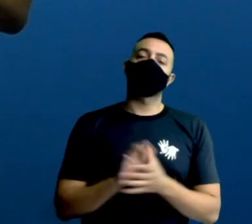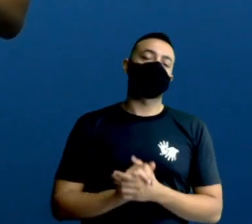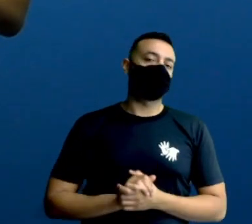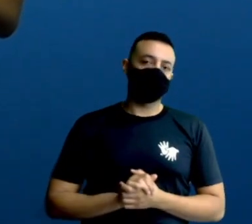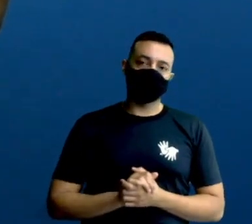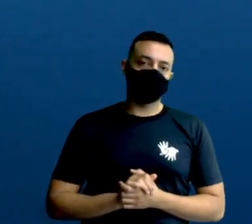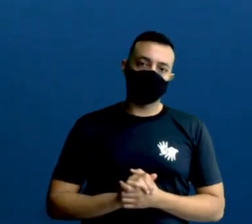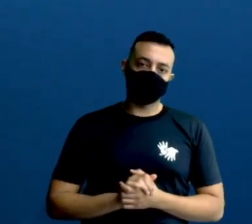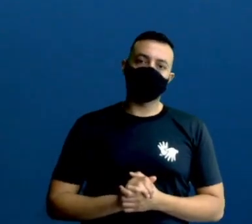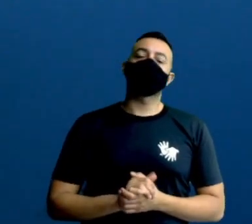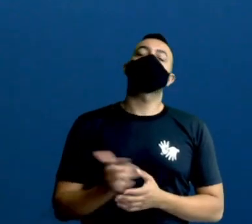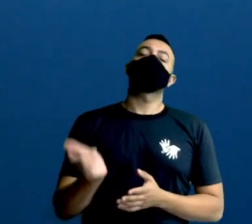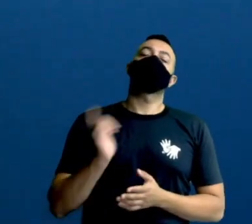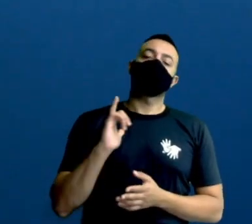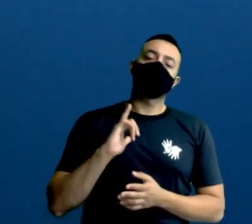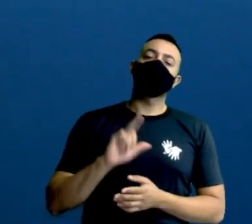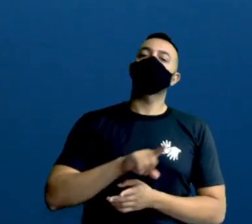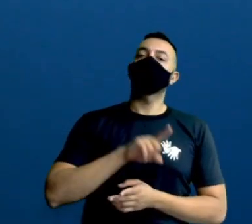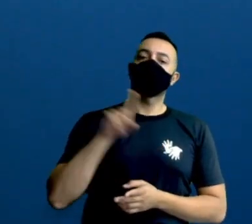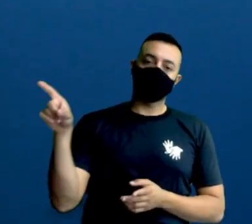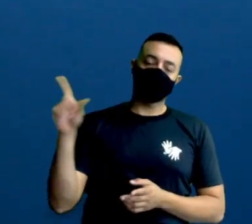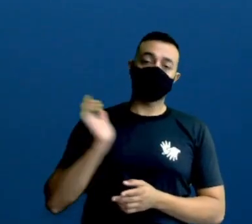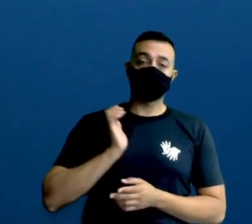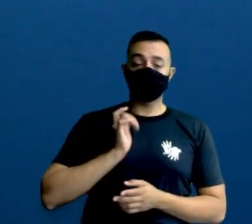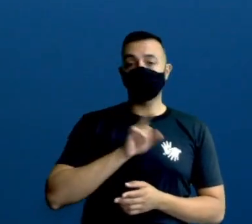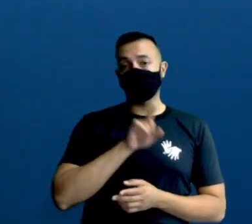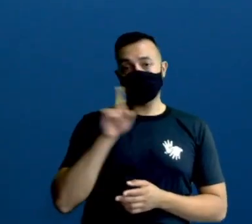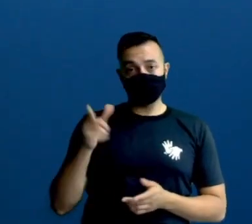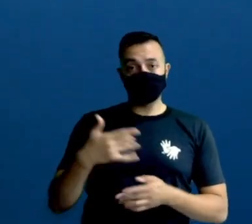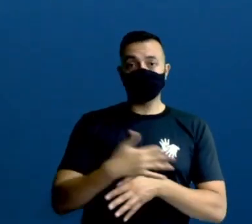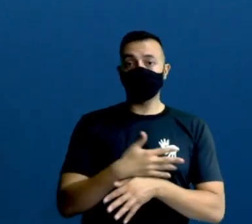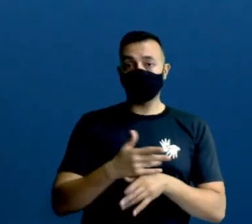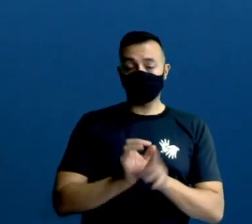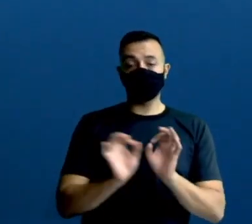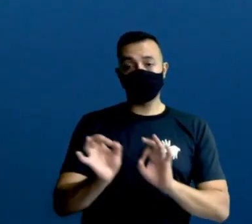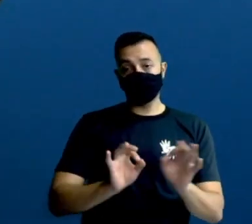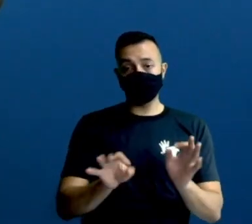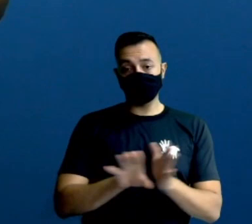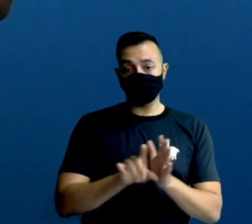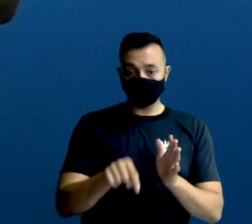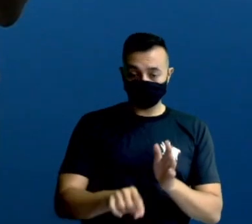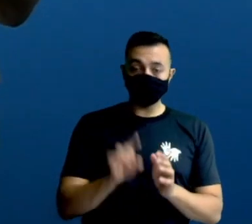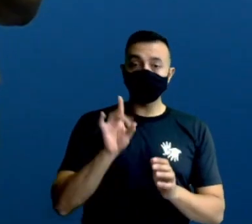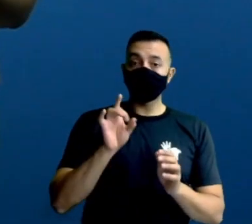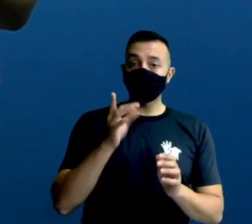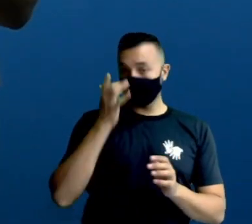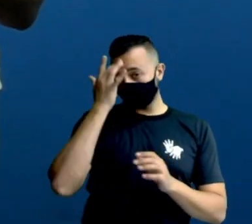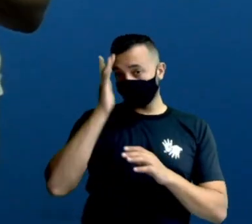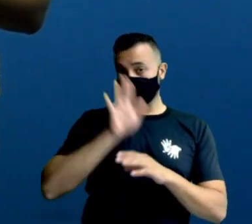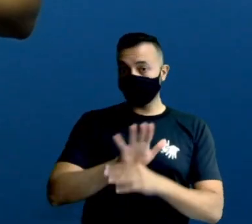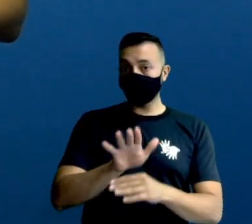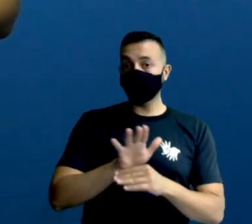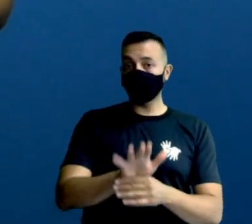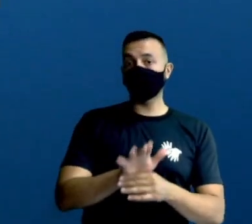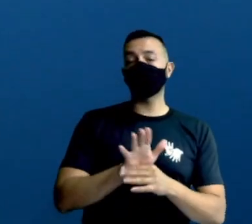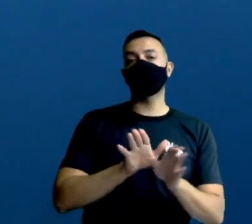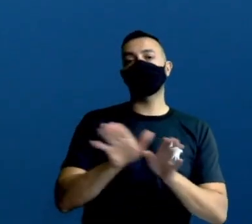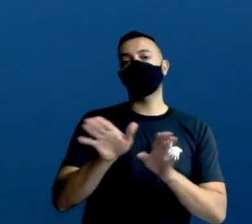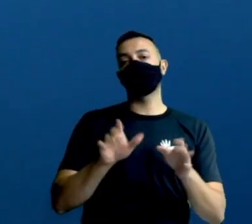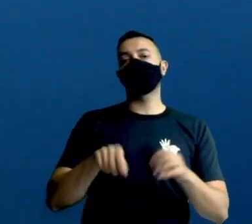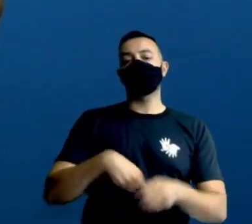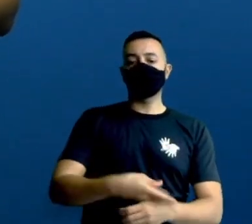tá? Era levado para lá, a riqueza ficava para lá. A urbanização que chegava aqui era só para facilitar o acesso